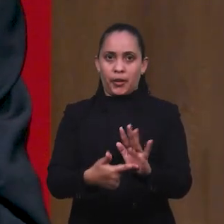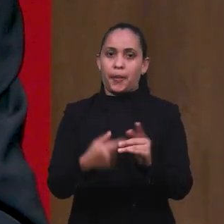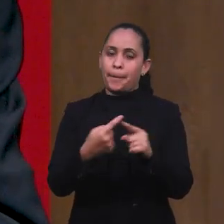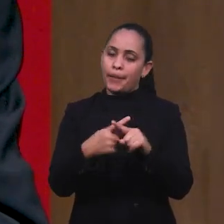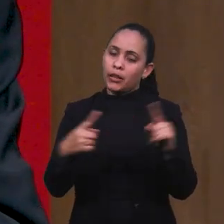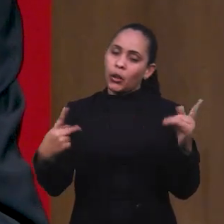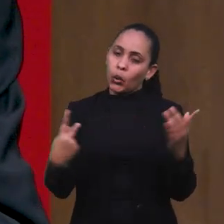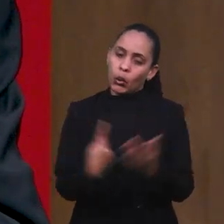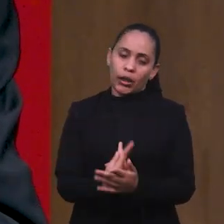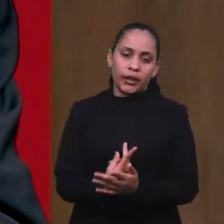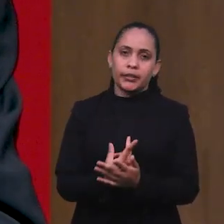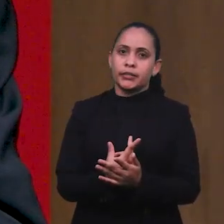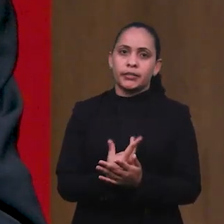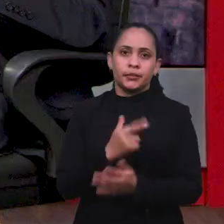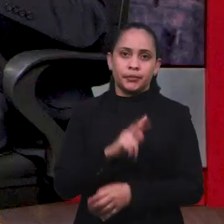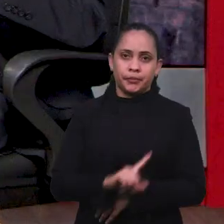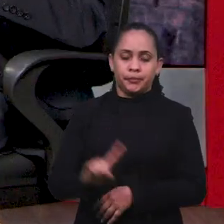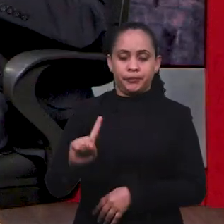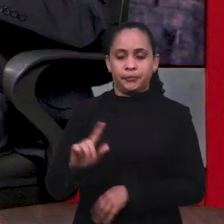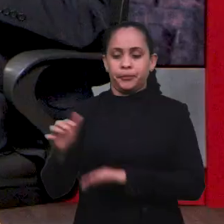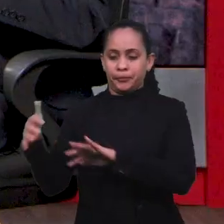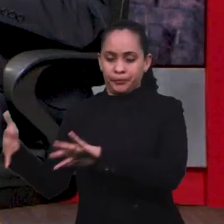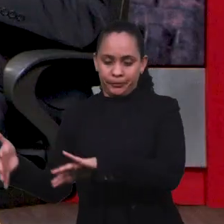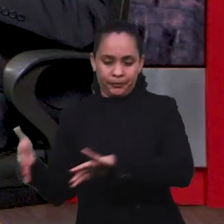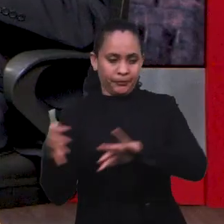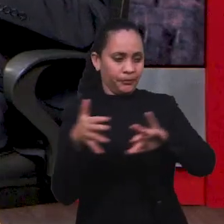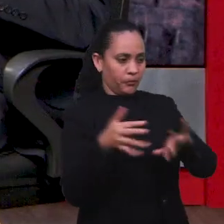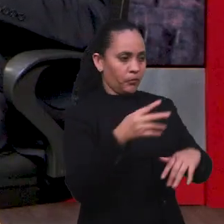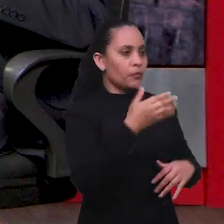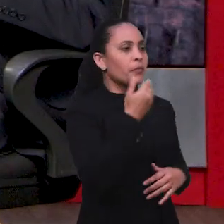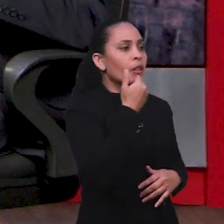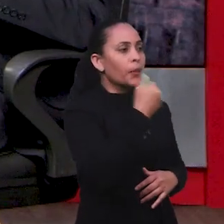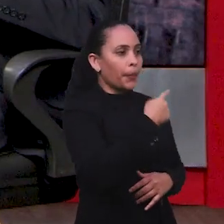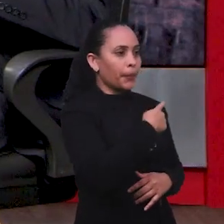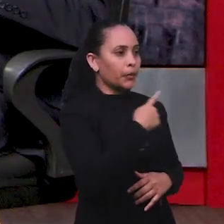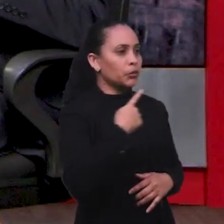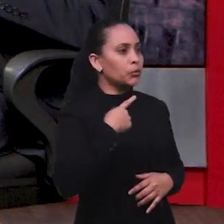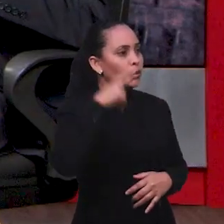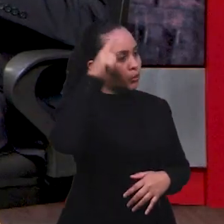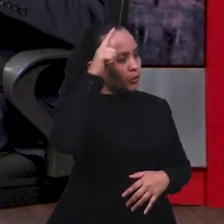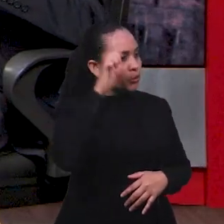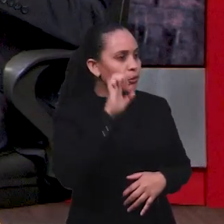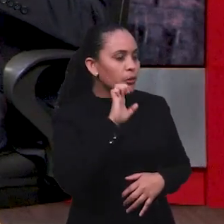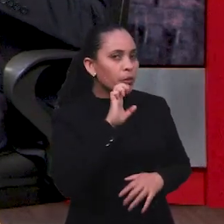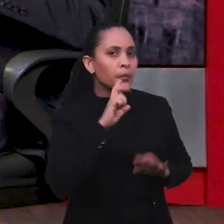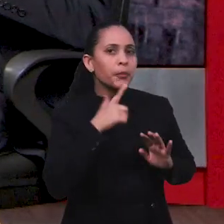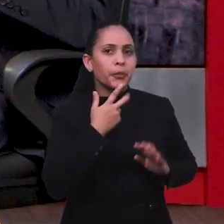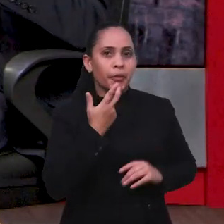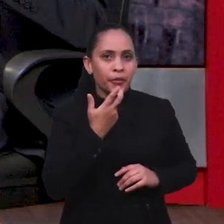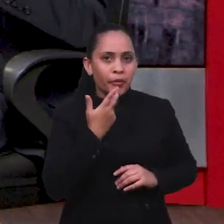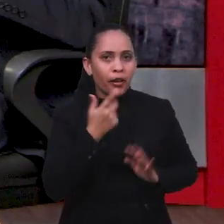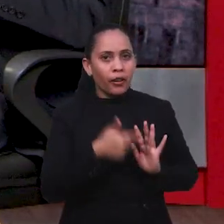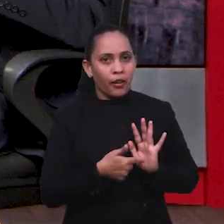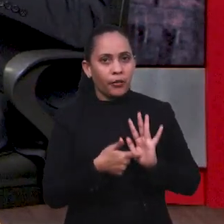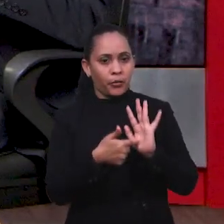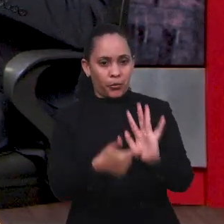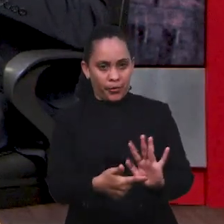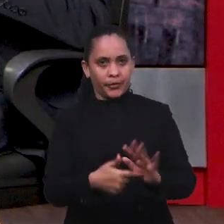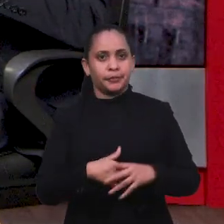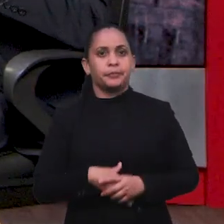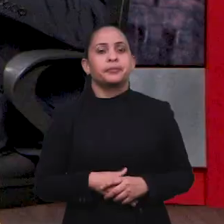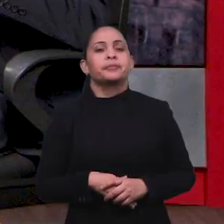não sucedeu. Vamos pedir aqui ao pastor Luiz Eugênio que dê partida neste programa falando do